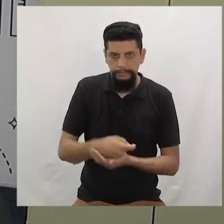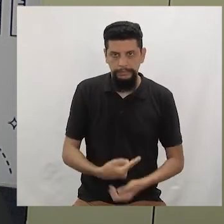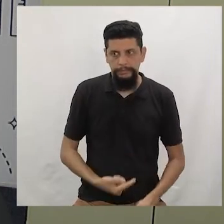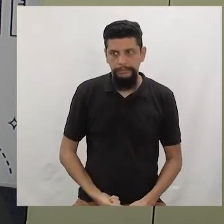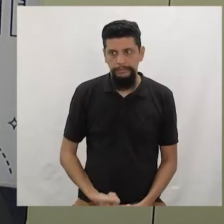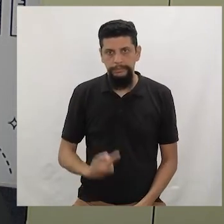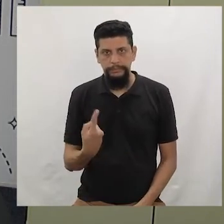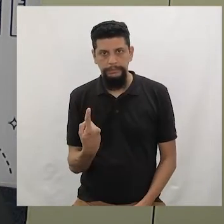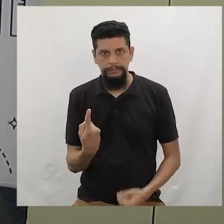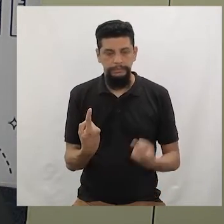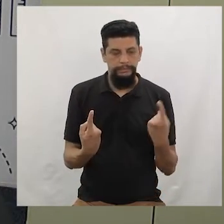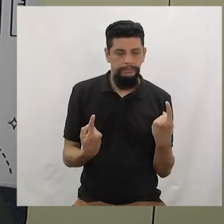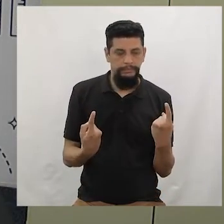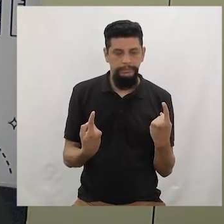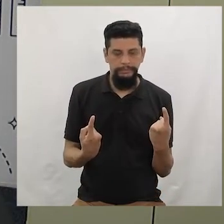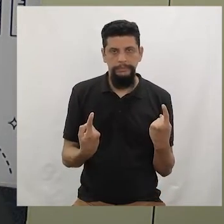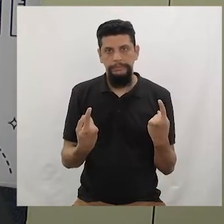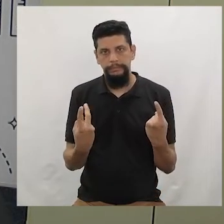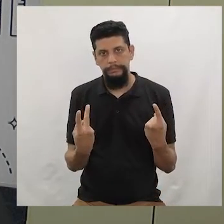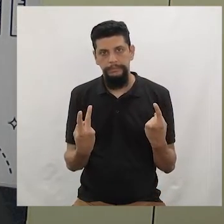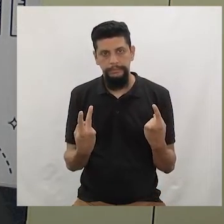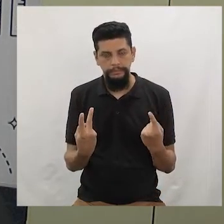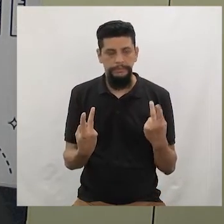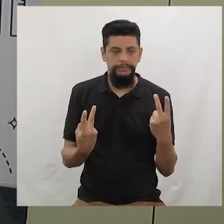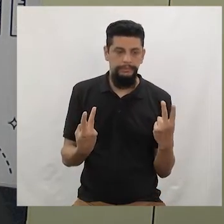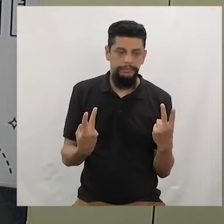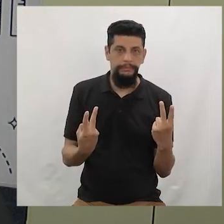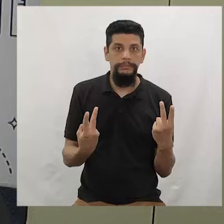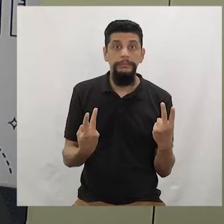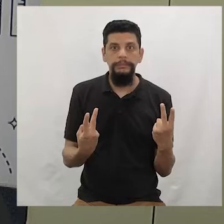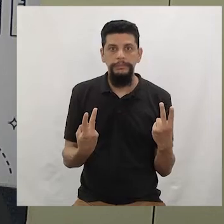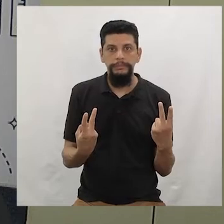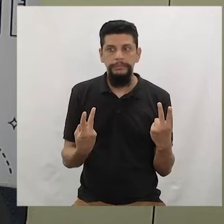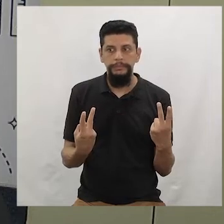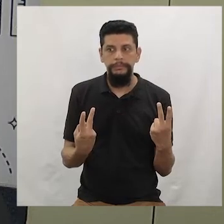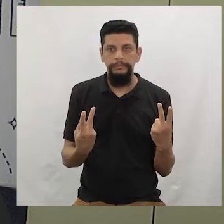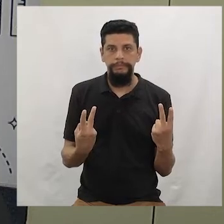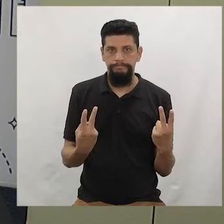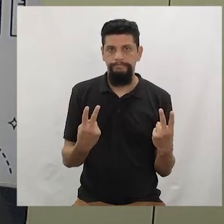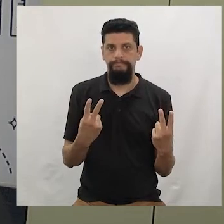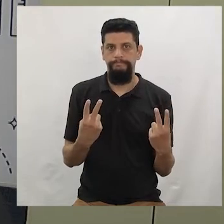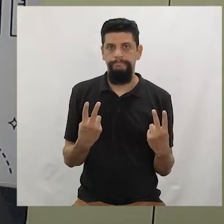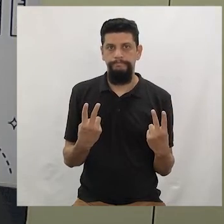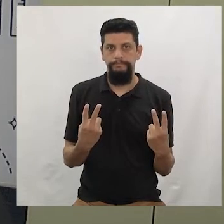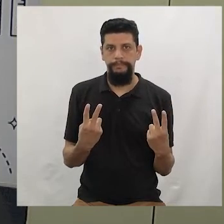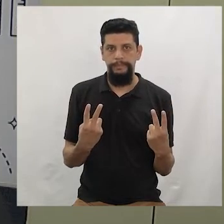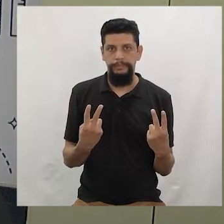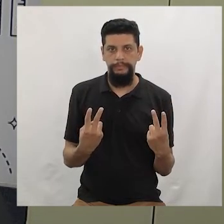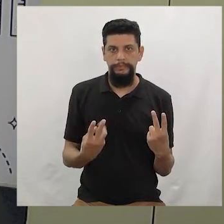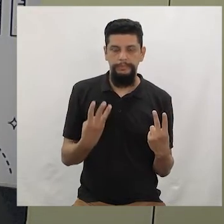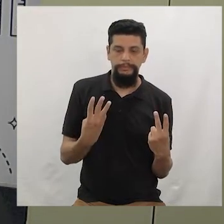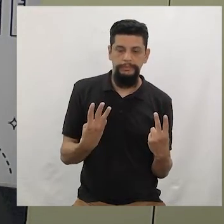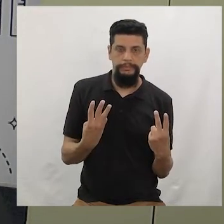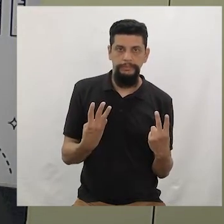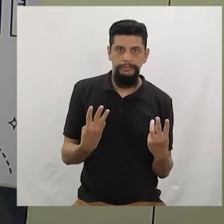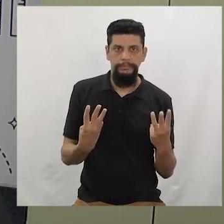mim. Uma para a professora Cris, outra para mim. Quantas tem, professora? Duas.